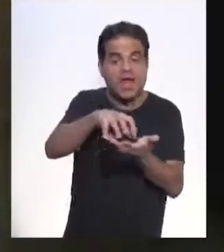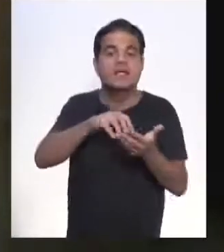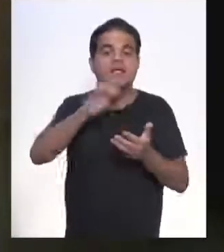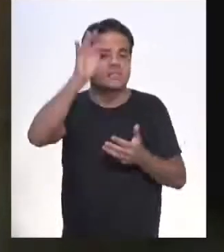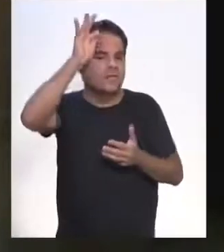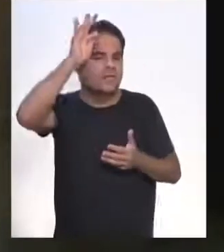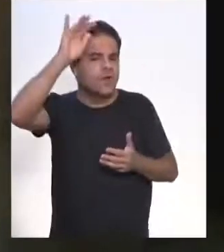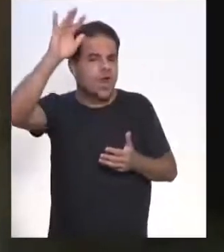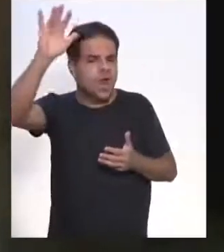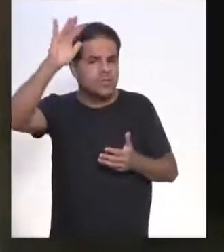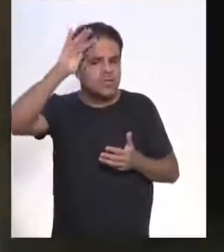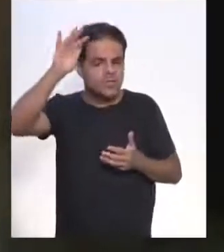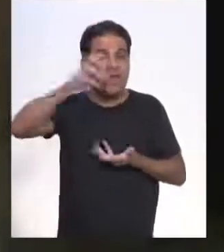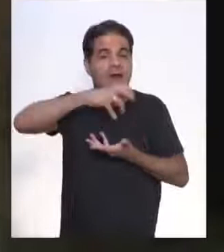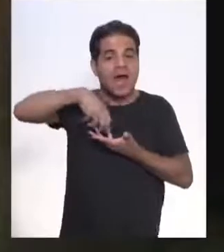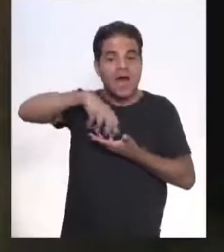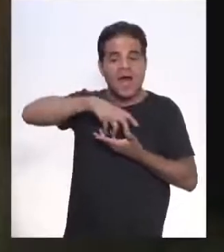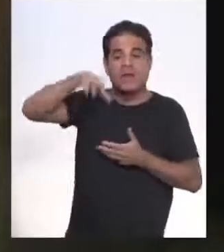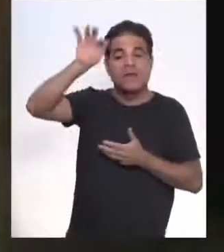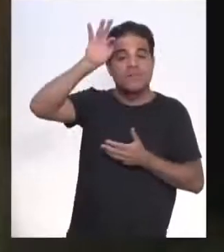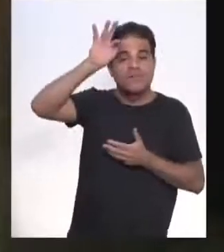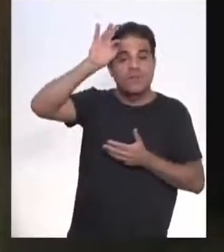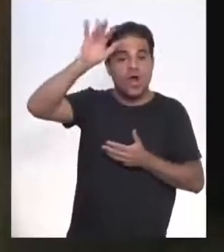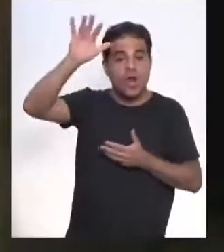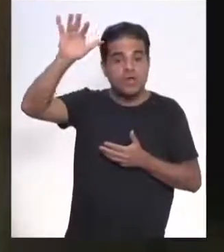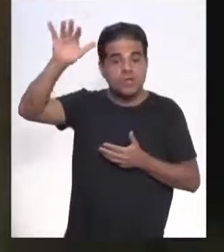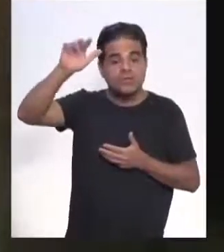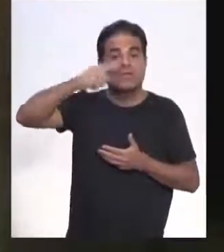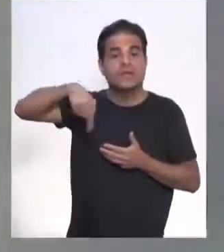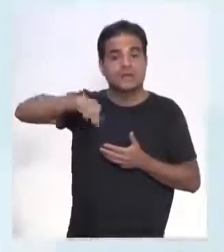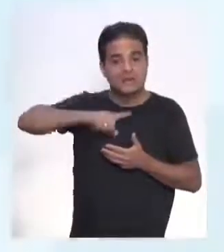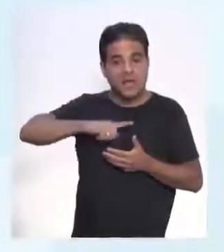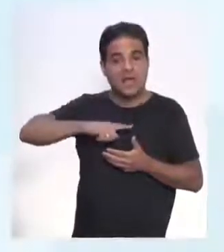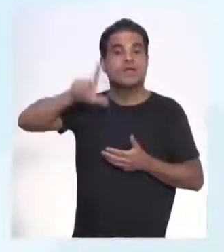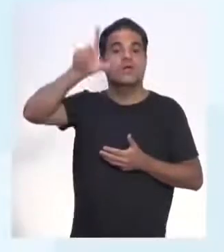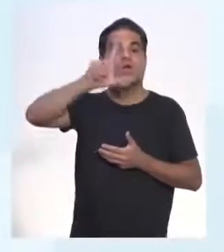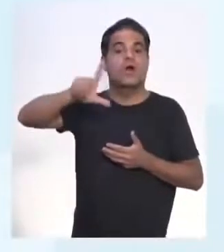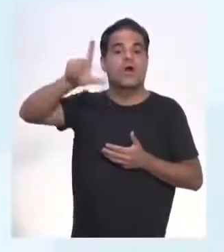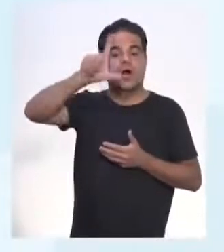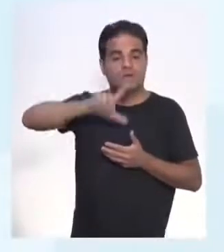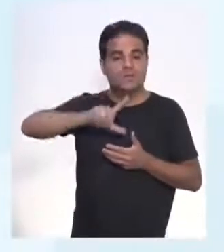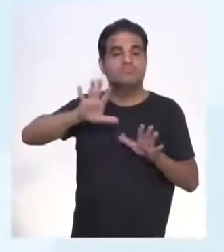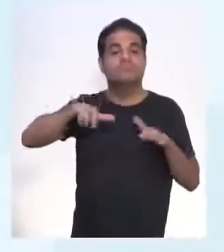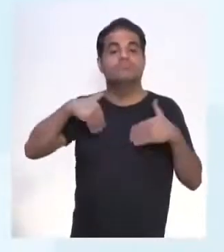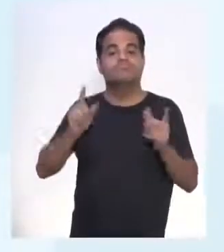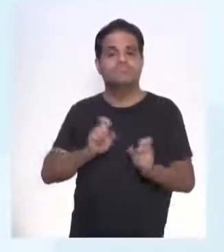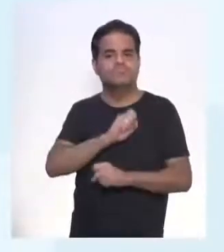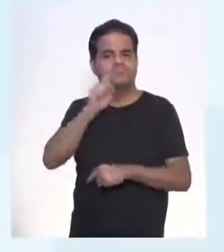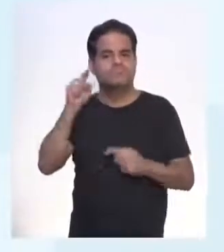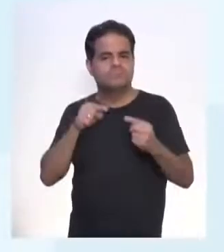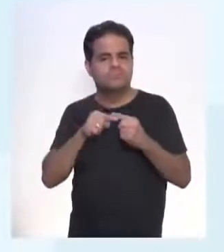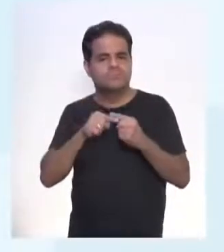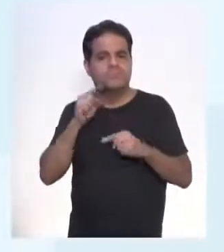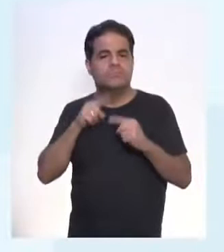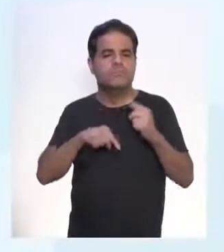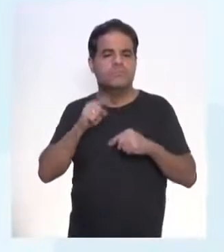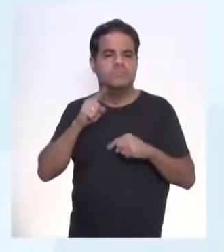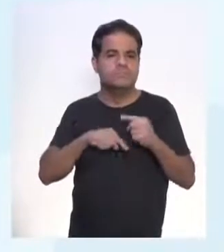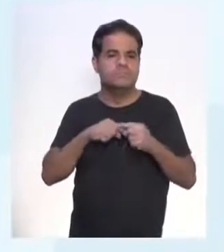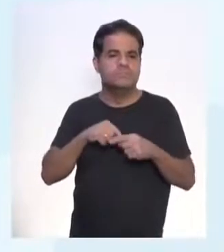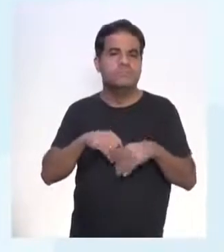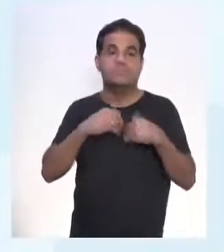Então, vamos lá. Área da filosofia, a gente tem lá lógica, né? Qual é o objeto da